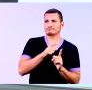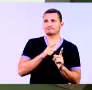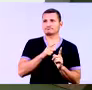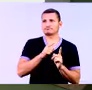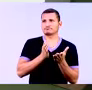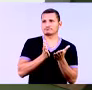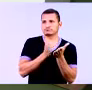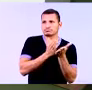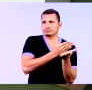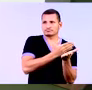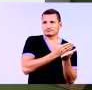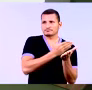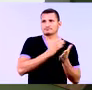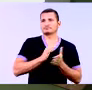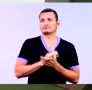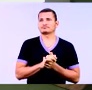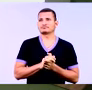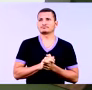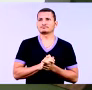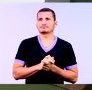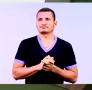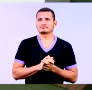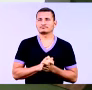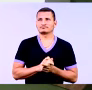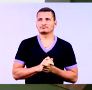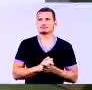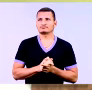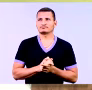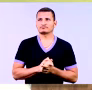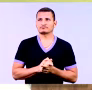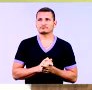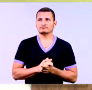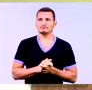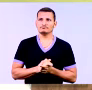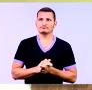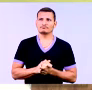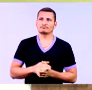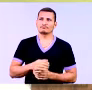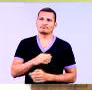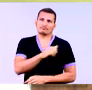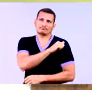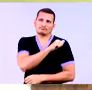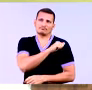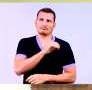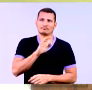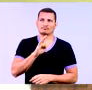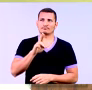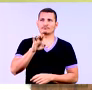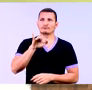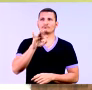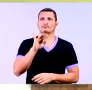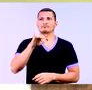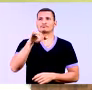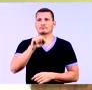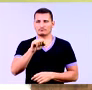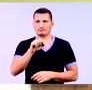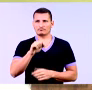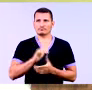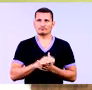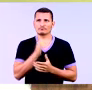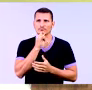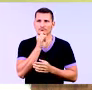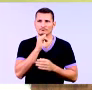participações, professora? Professor, aqui temos o Arli de Buriti, só que tem um exemplo aqui do sistema do Detran,